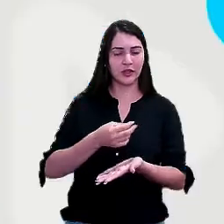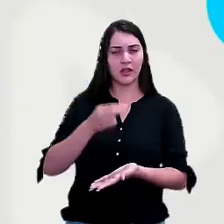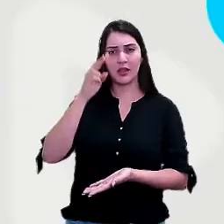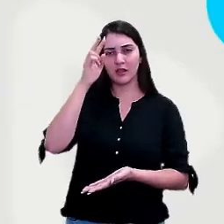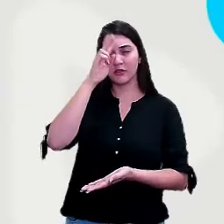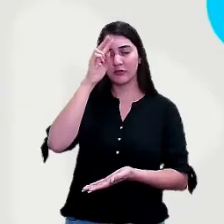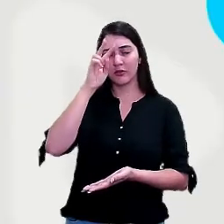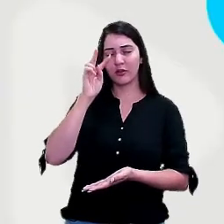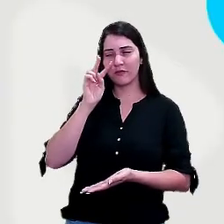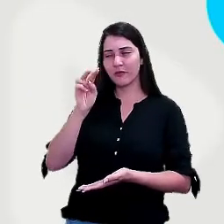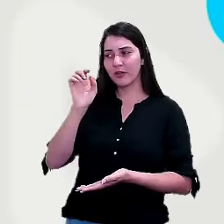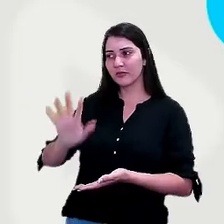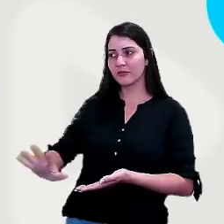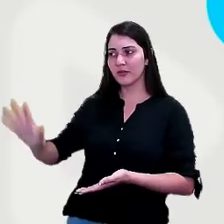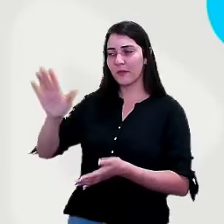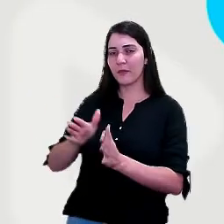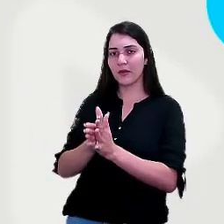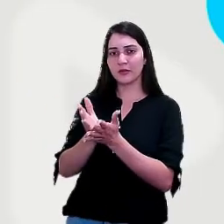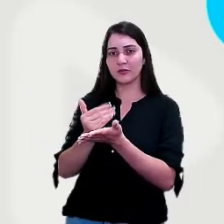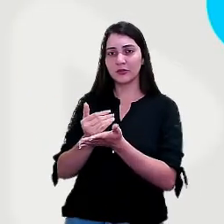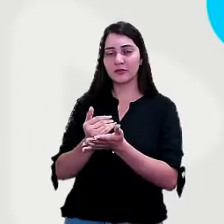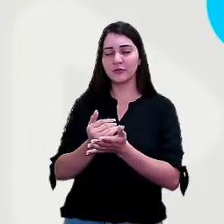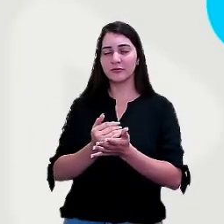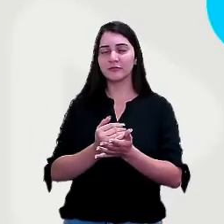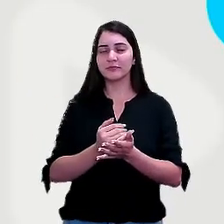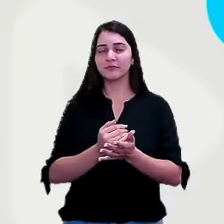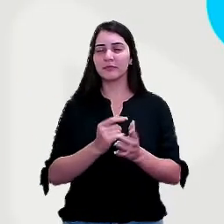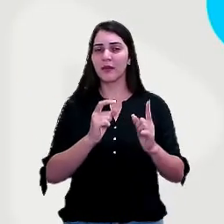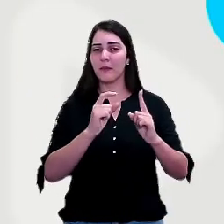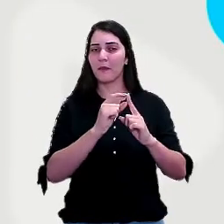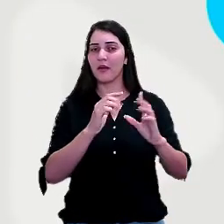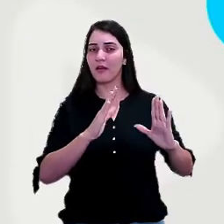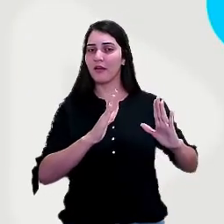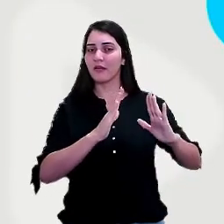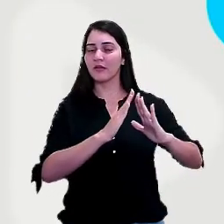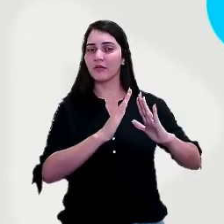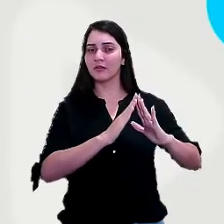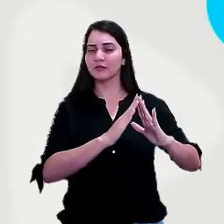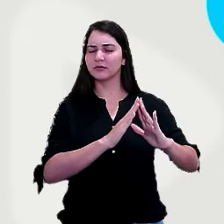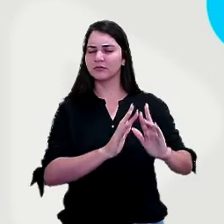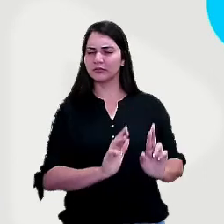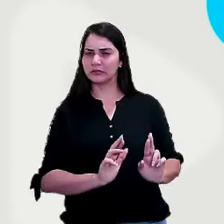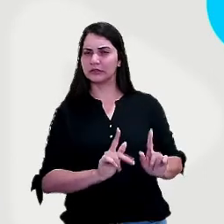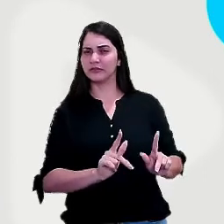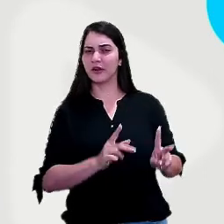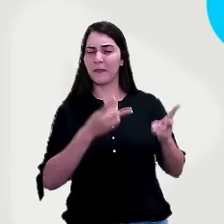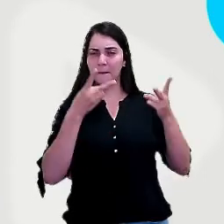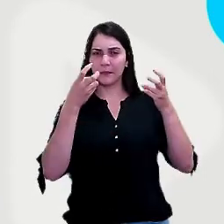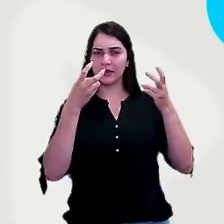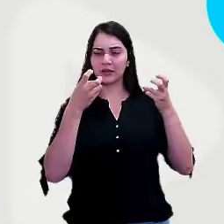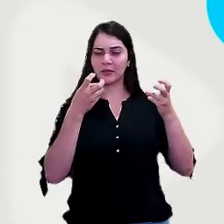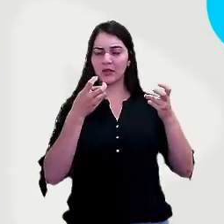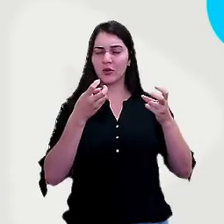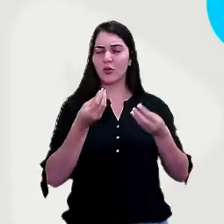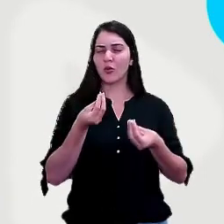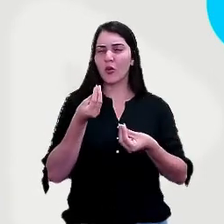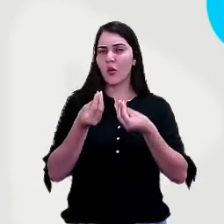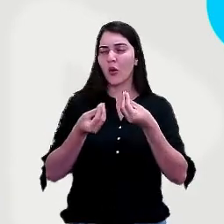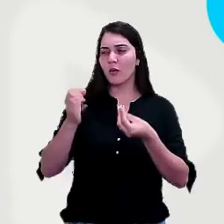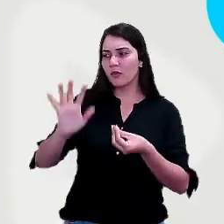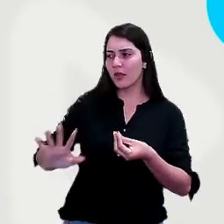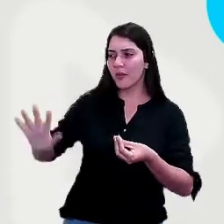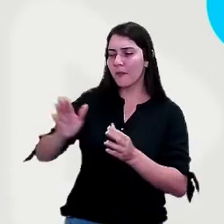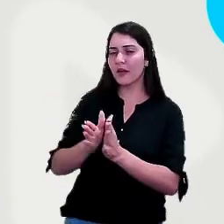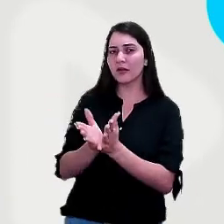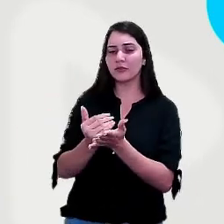desse livro, A Casa, né? Agora é uma casa um pouco diferente. Estão percebendo aí pela capa do livro?